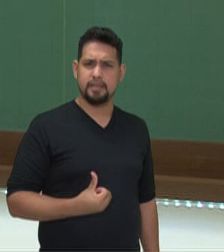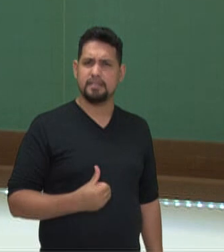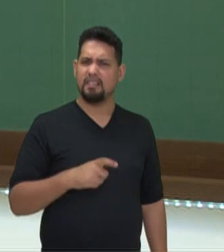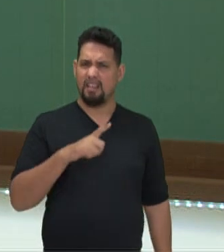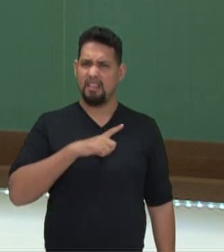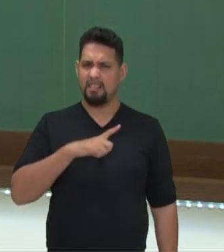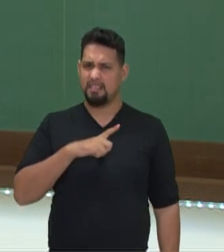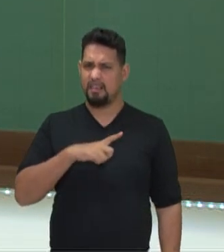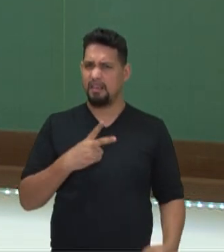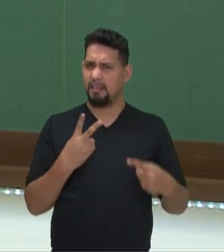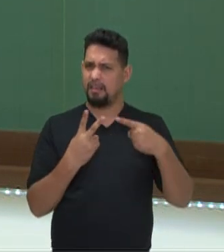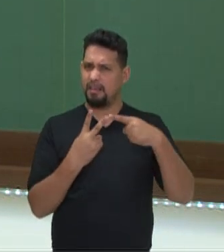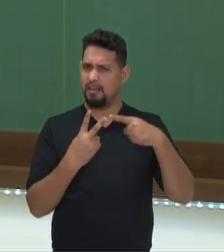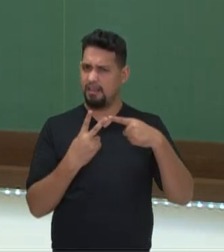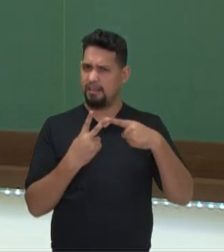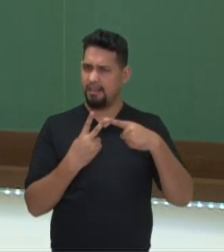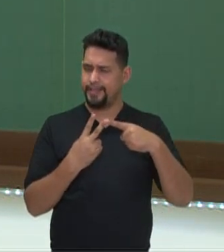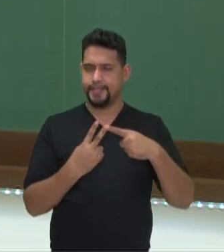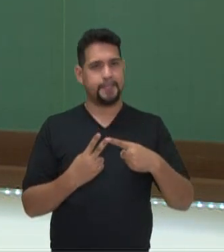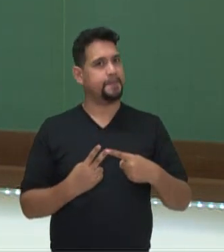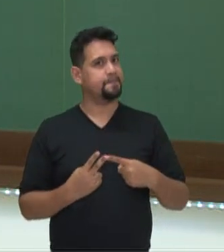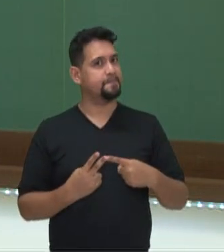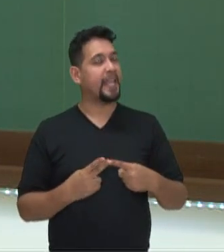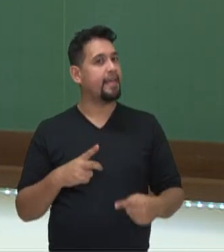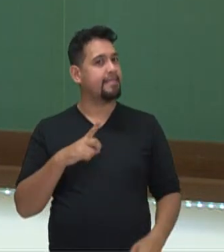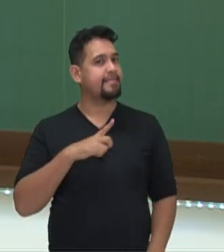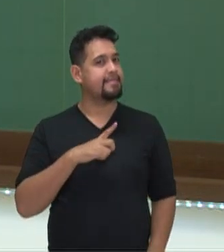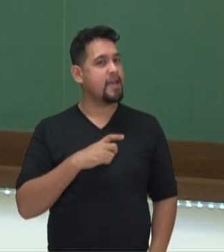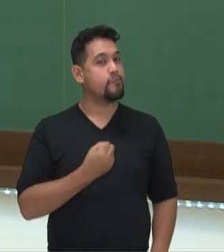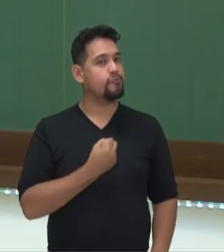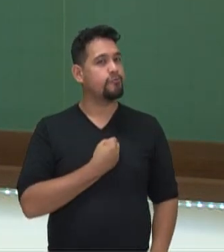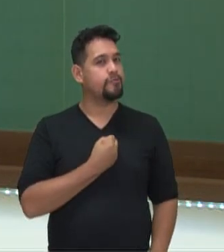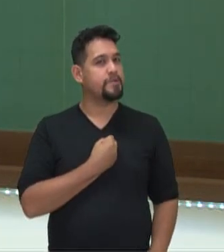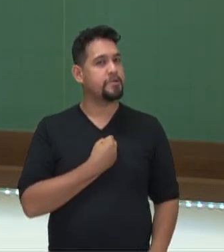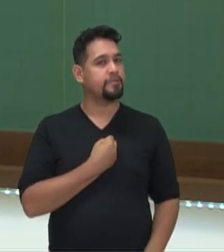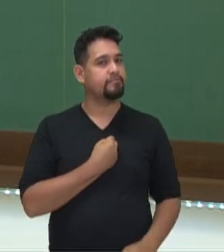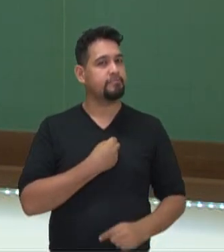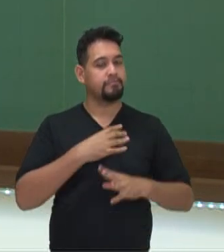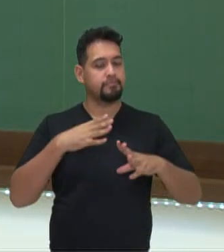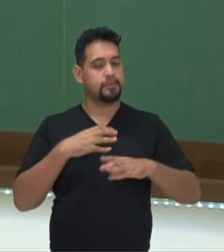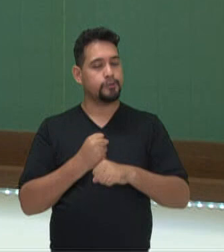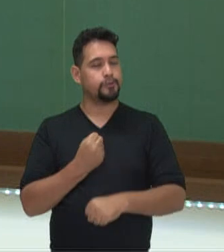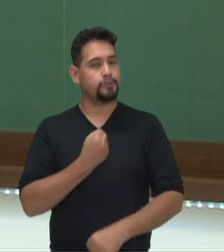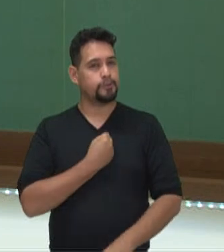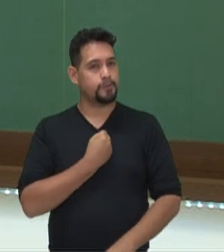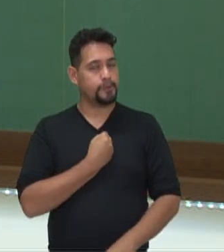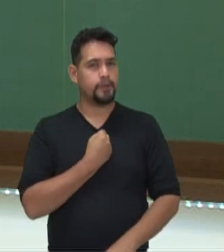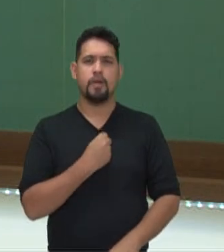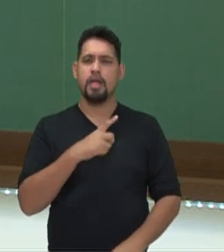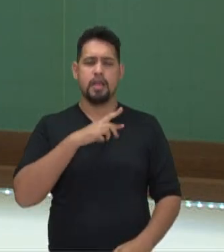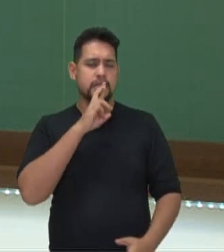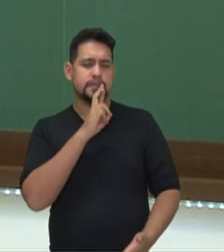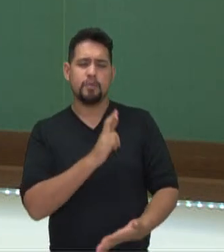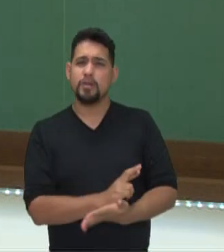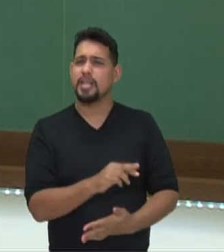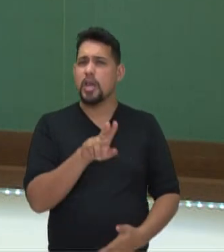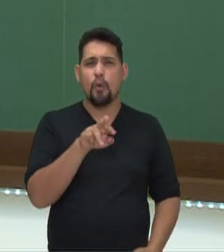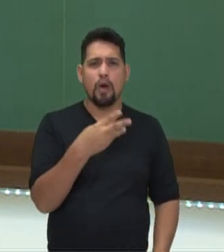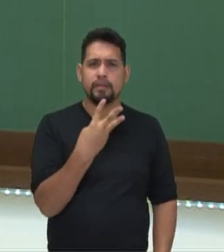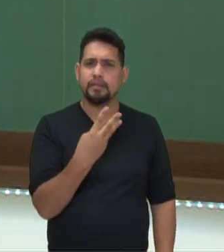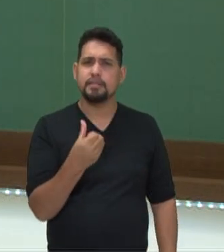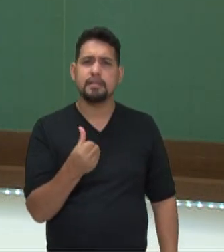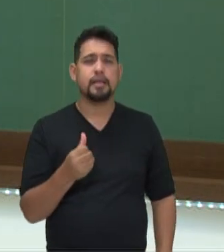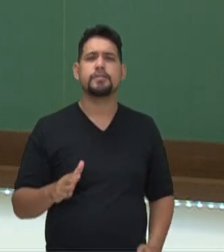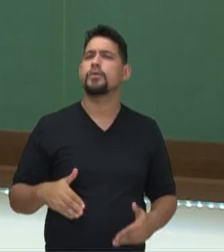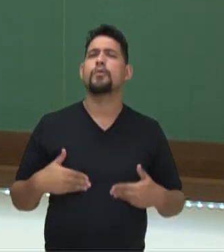raiz quadrada? Será que existe um número que multiplicado por ele mesmo dê exatamente